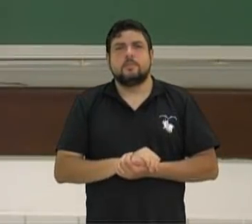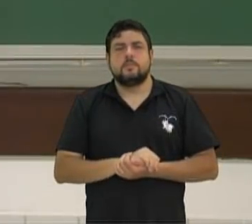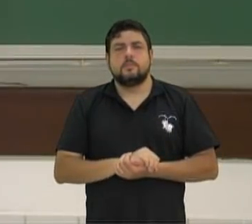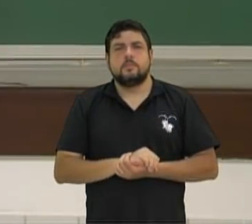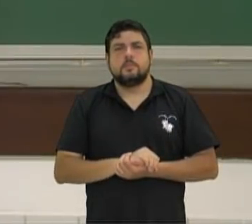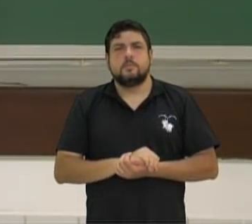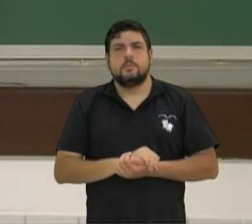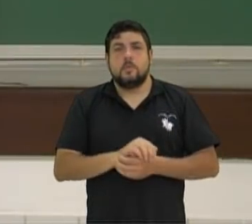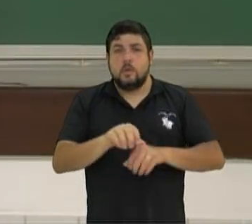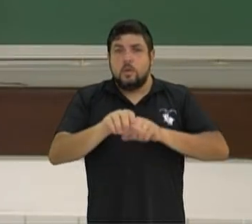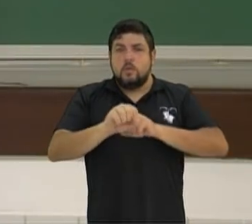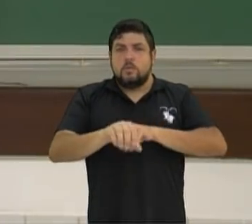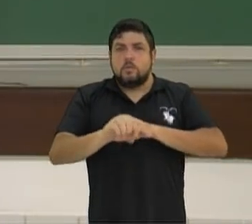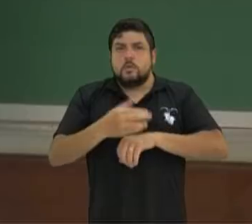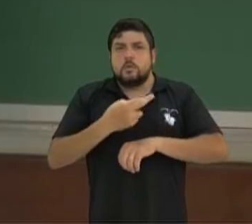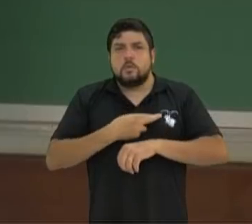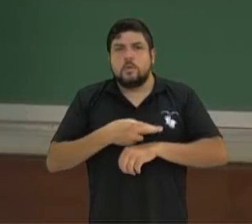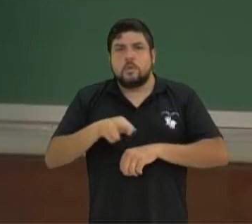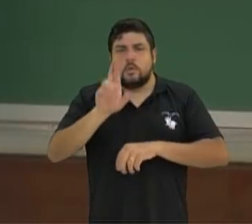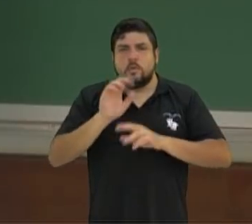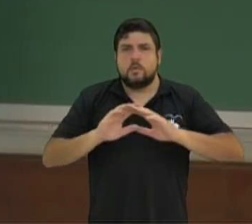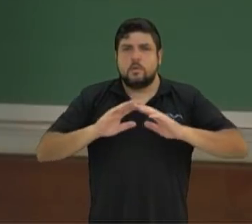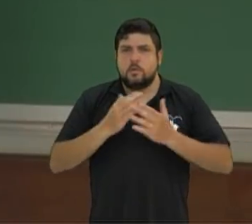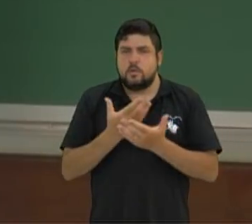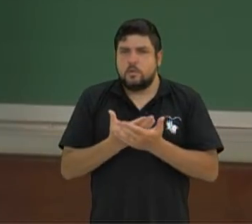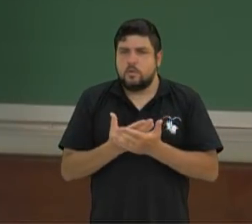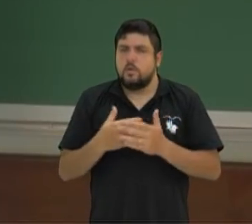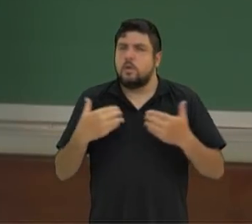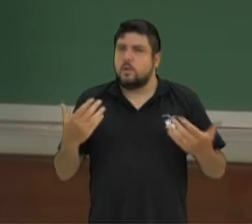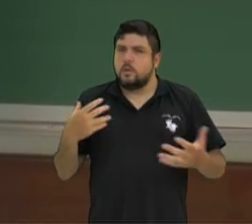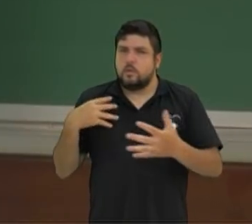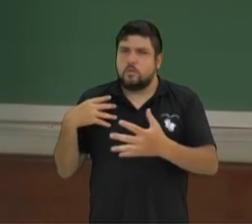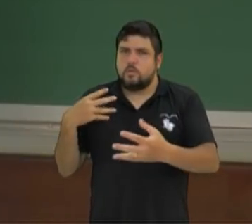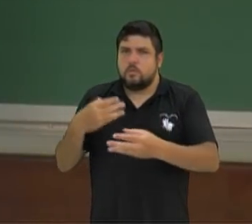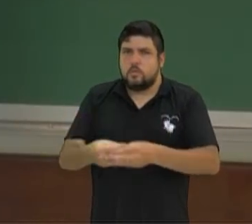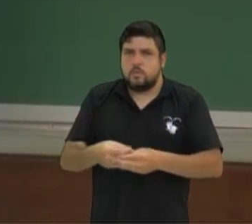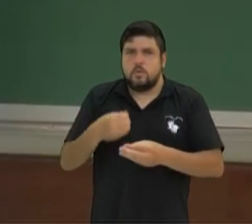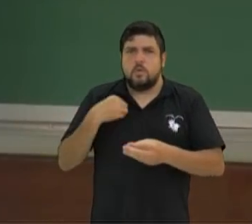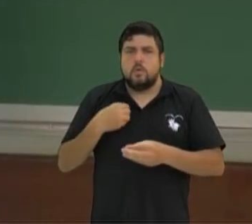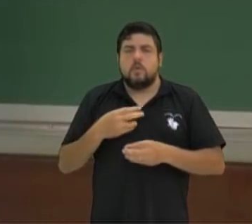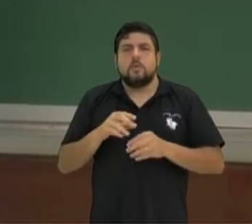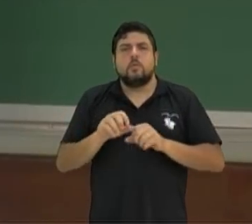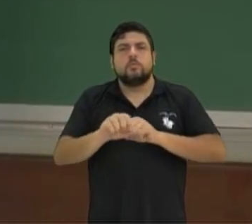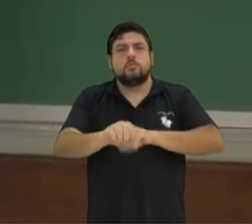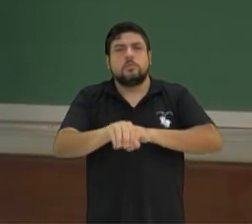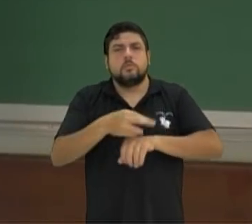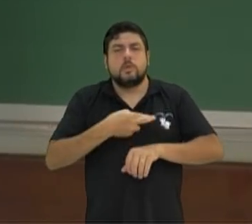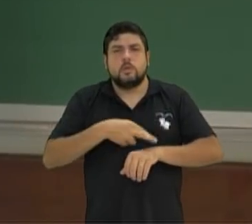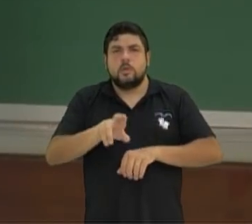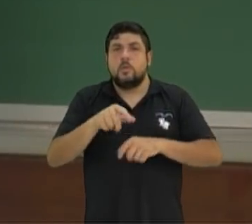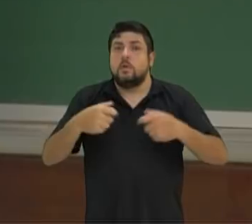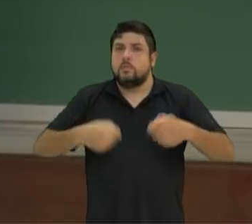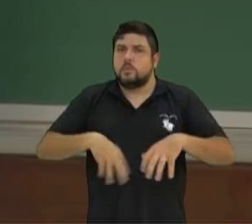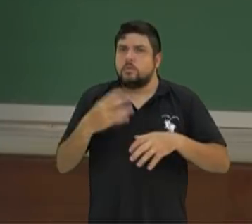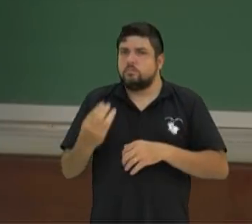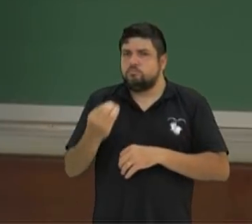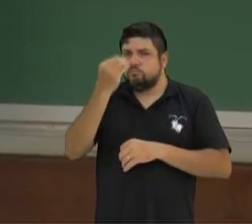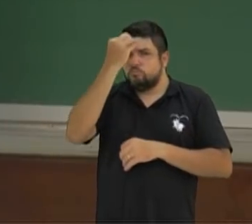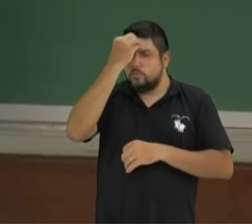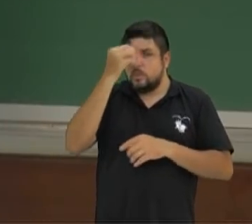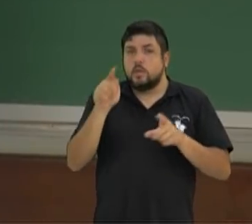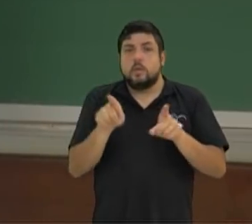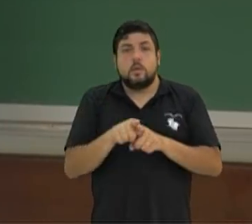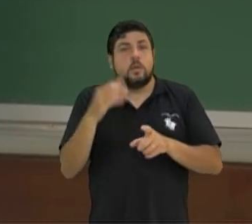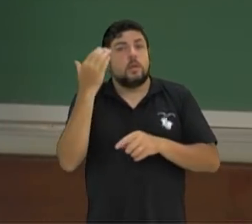ensino religioso escolar, então, que estamos aqui retomando a importância, a temática, no fim da aula de hoje, temos que estar convencidos ou pelo menos entendendo